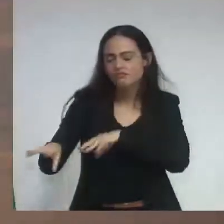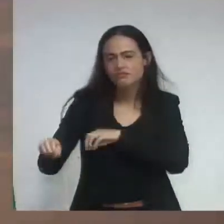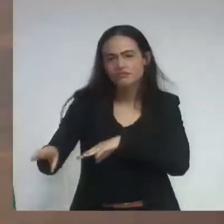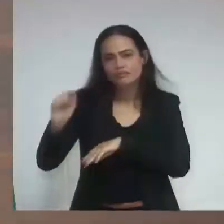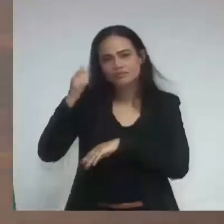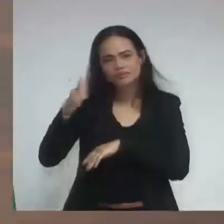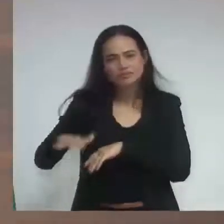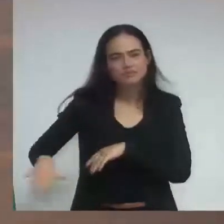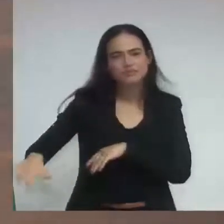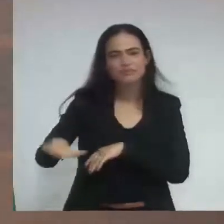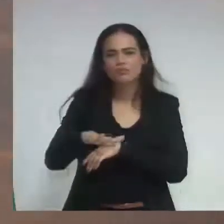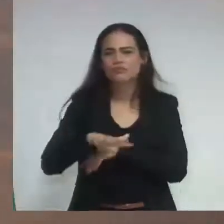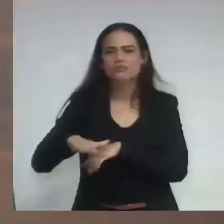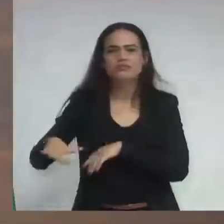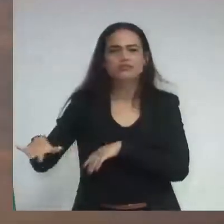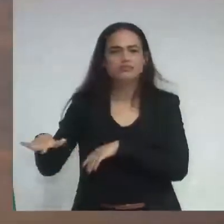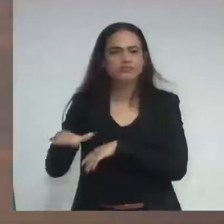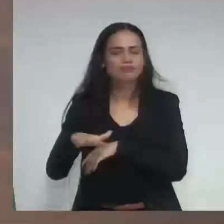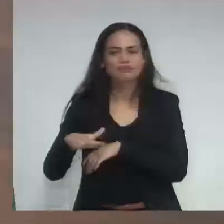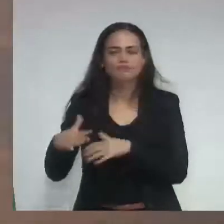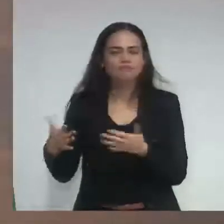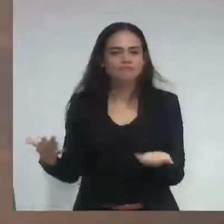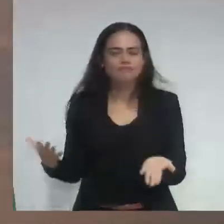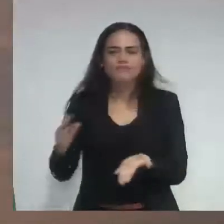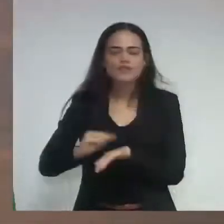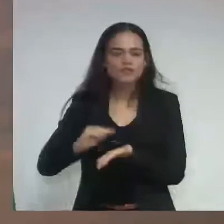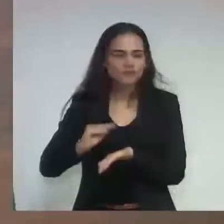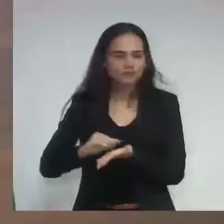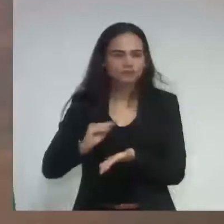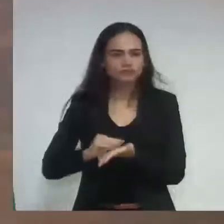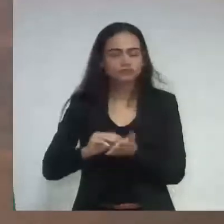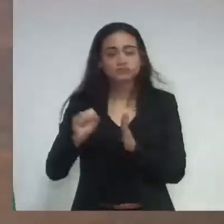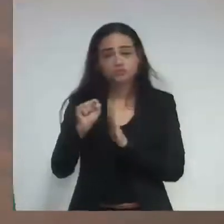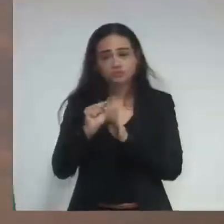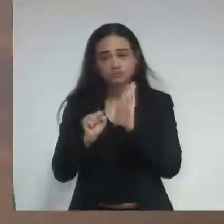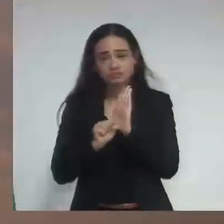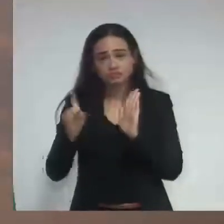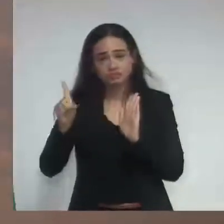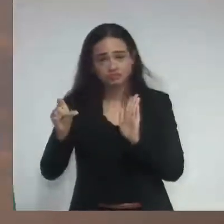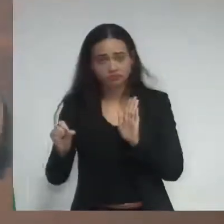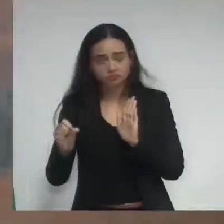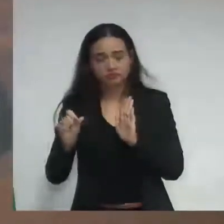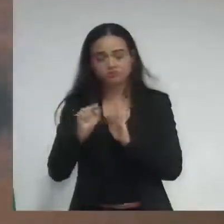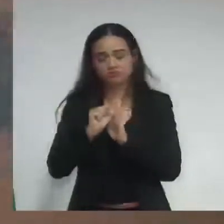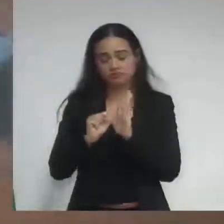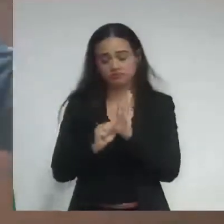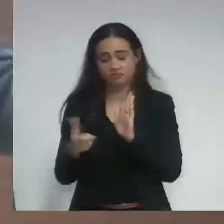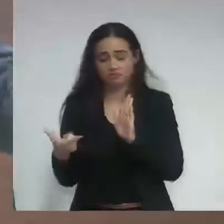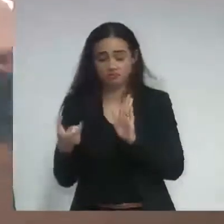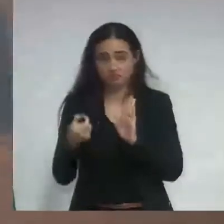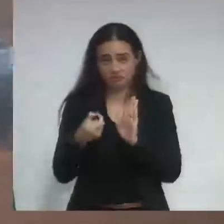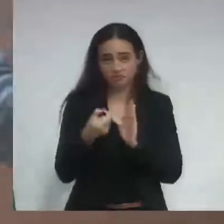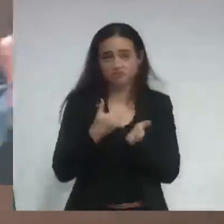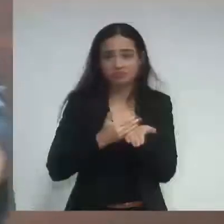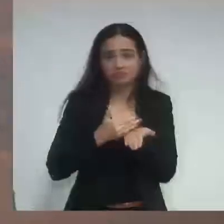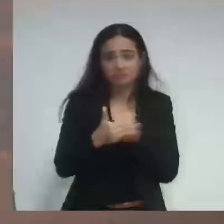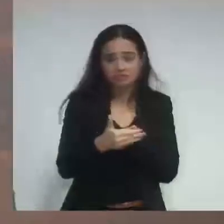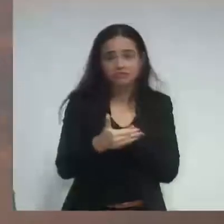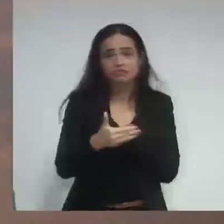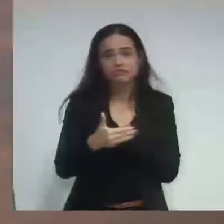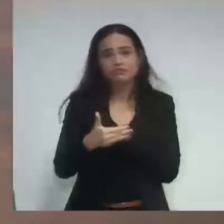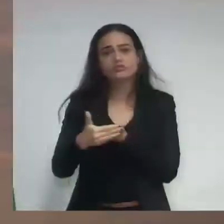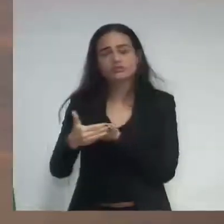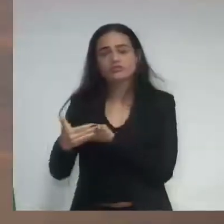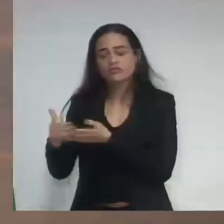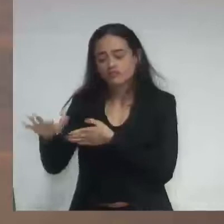nenhuma condição. Então a gente sai do século XIX e entra no século XX com uma grande dívida